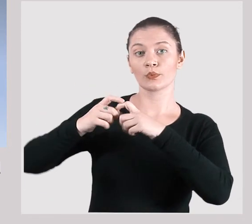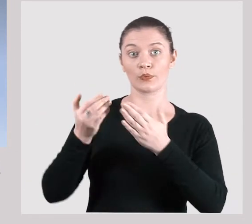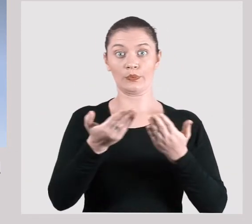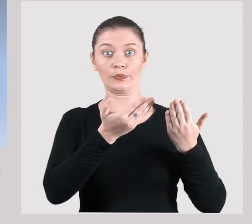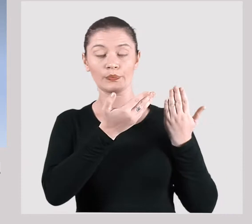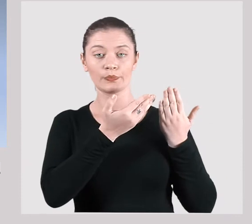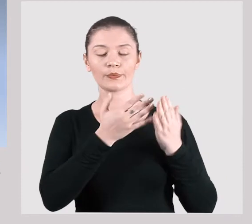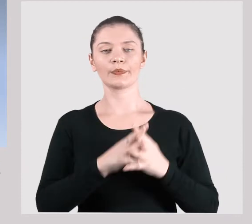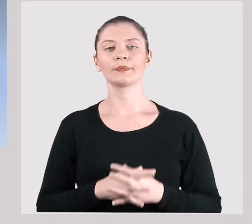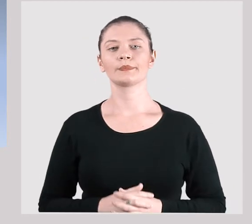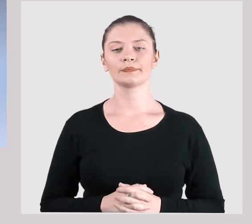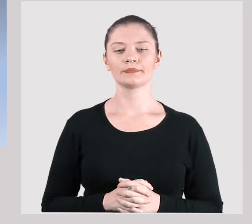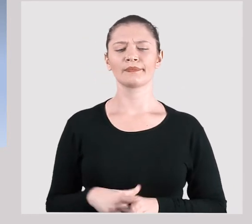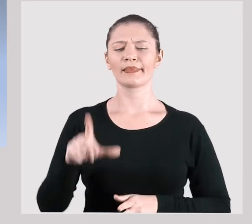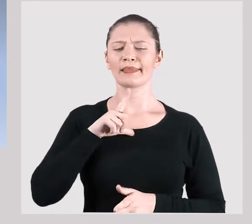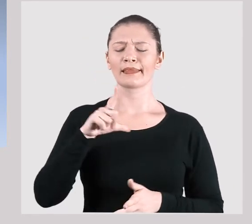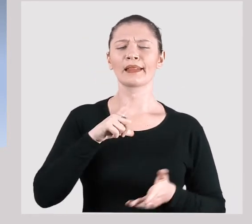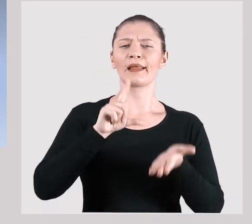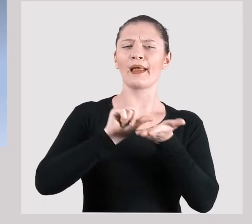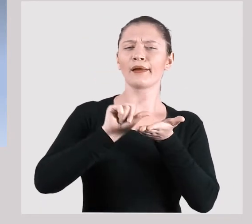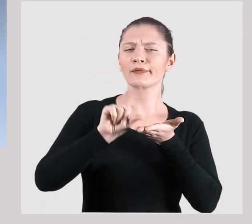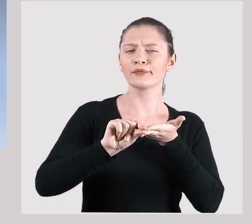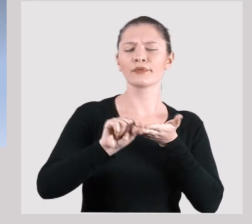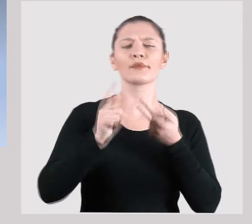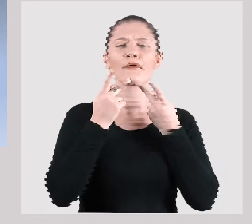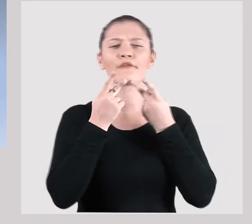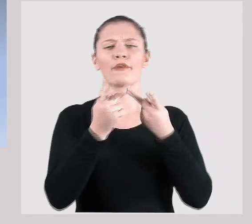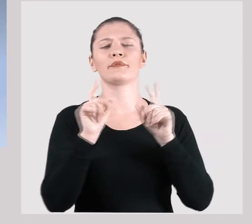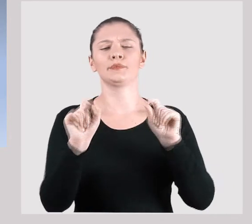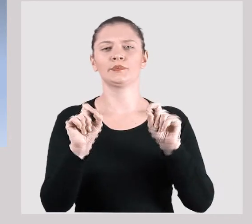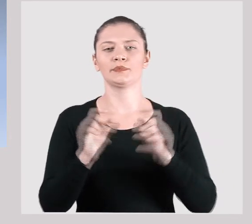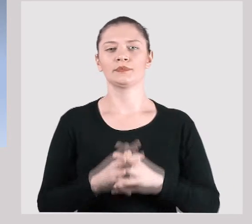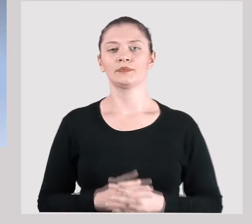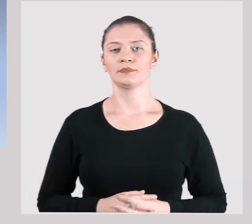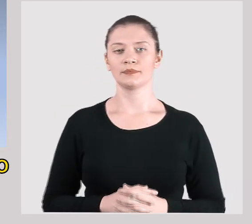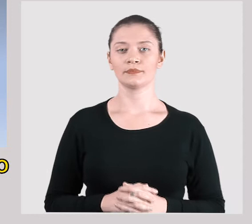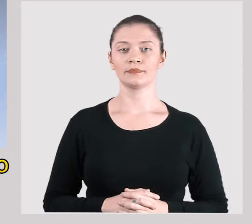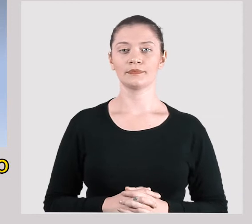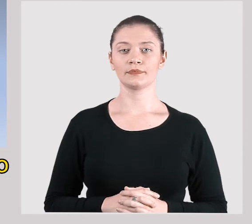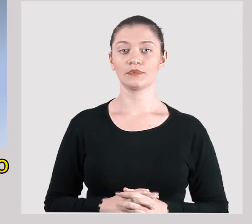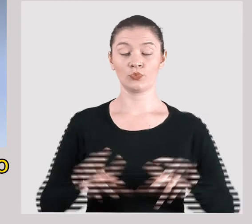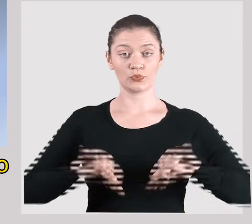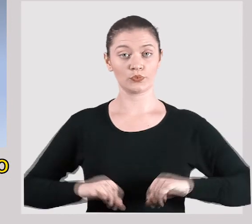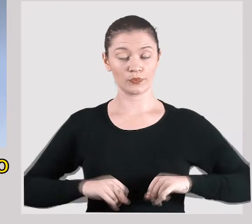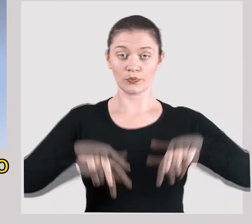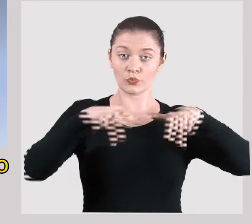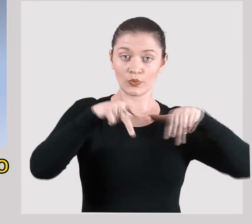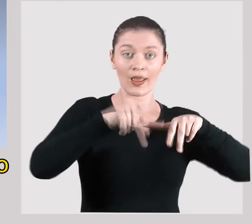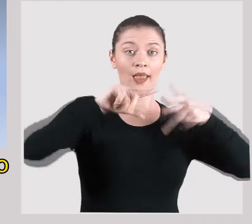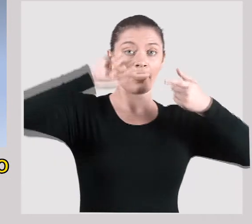ela tem vários artigos que ela fala que a disforia de gênero tem muito a ver com